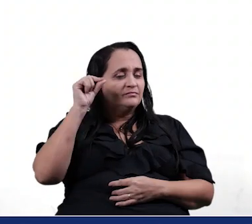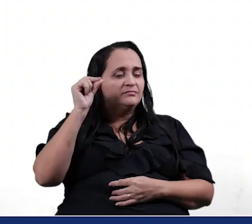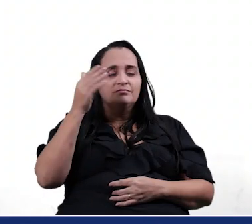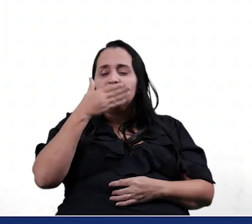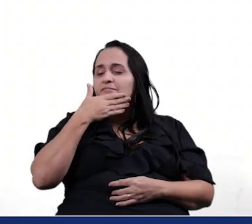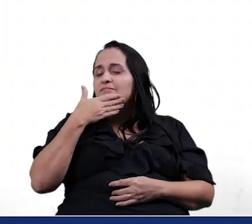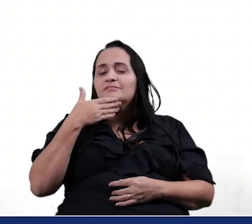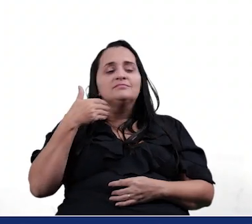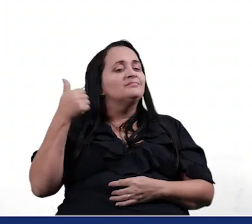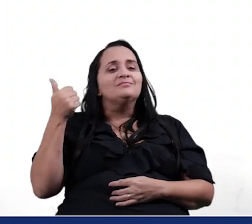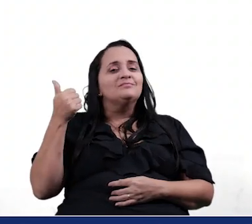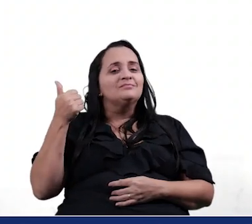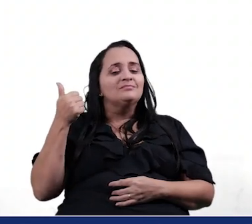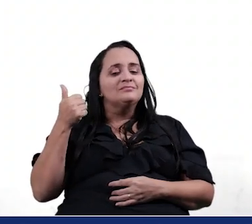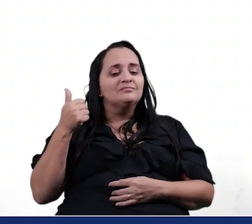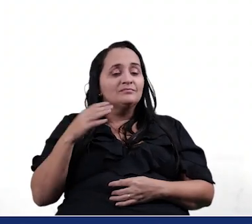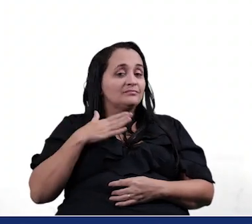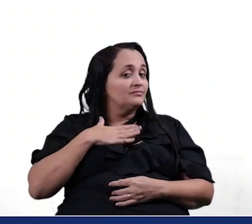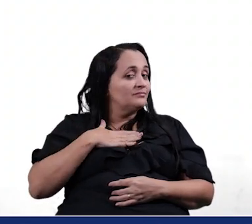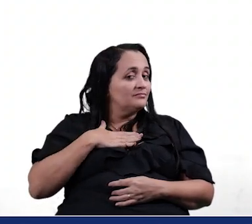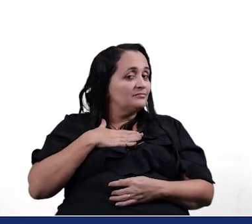Qual é a história preferida da Pro?